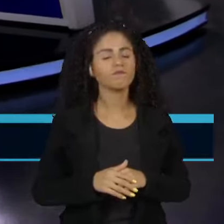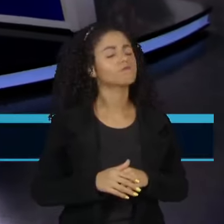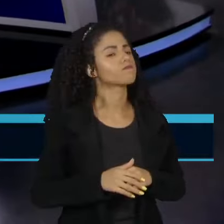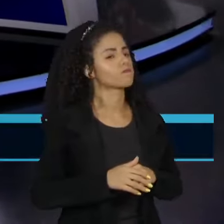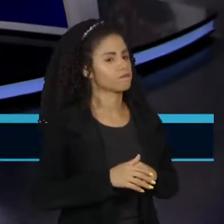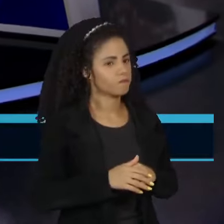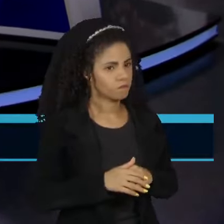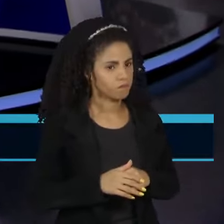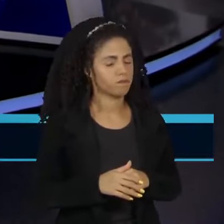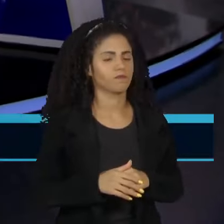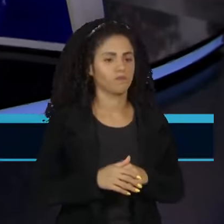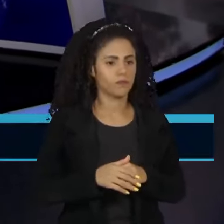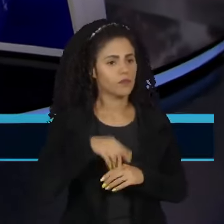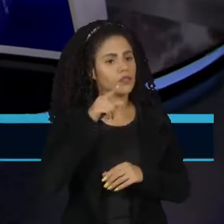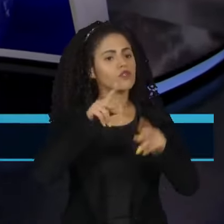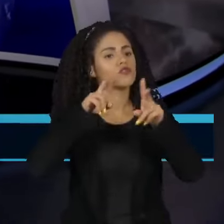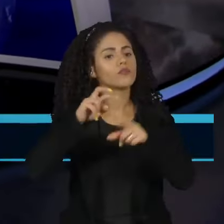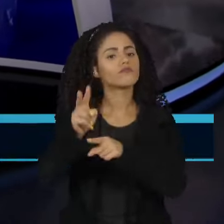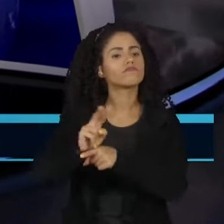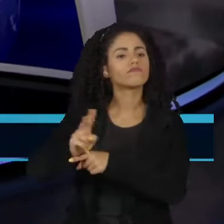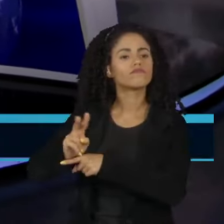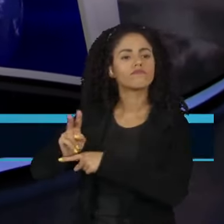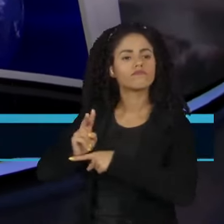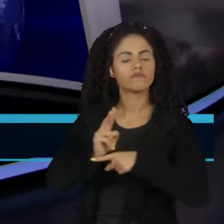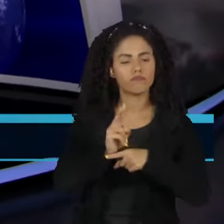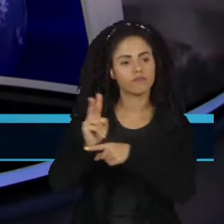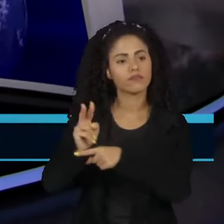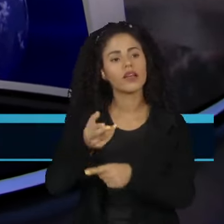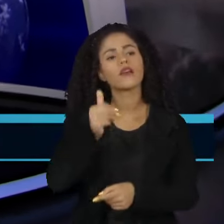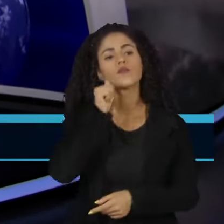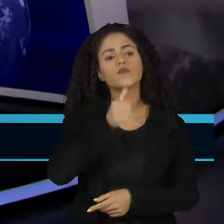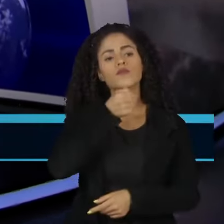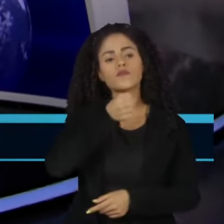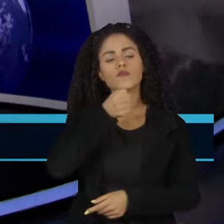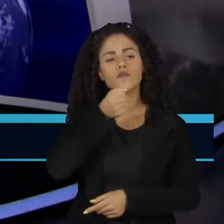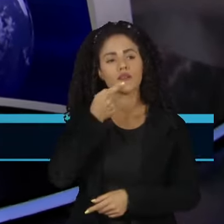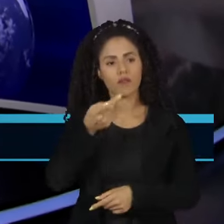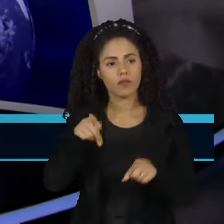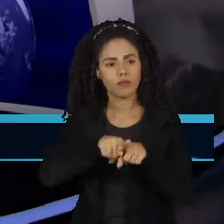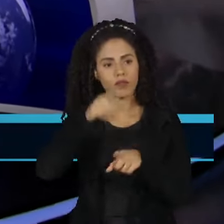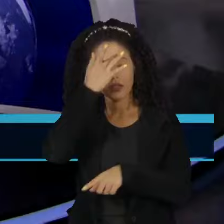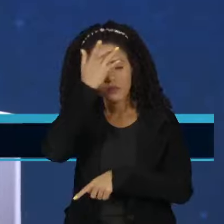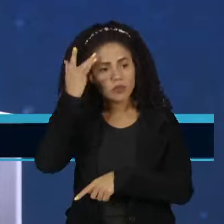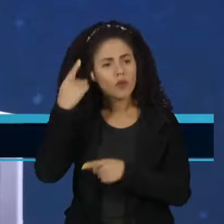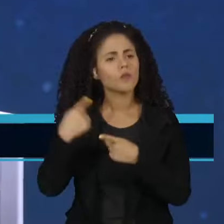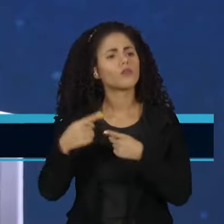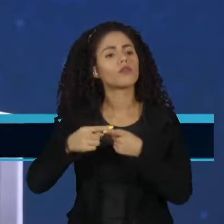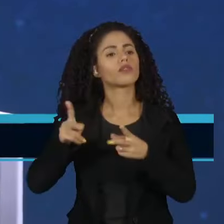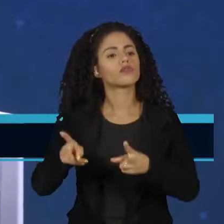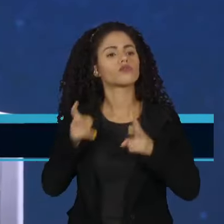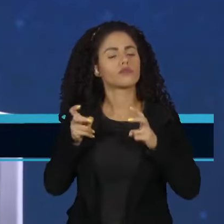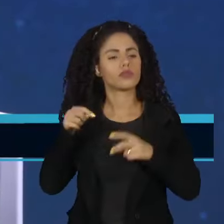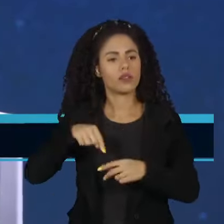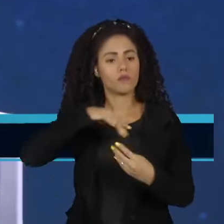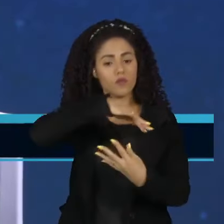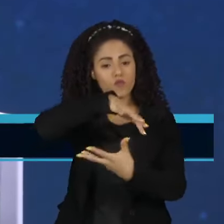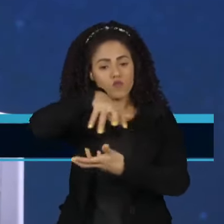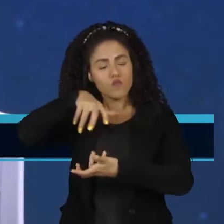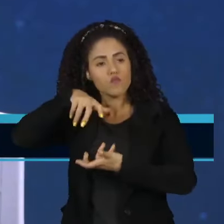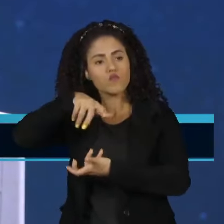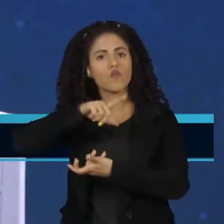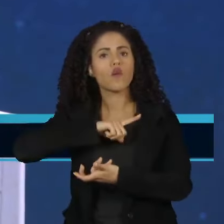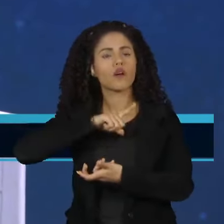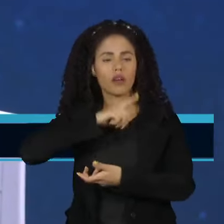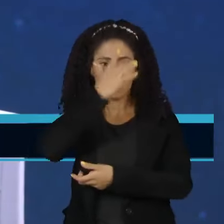Delmanto, e é bom que essa rastreabilidade mencionada pela nossa entrevistada inclua o consumidor, né? Porque a gente percebe hoje no mundo um movimento em que